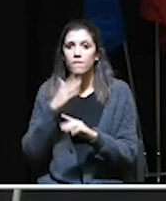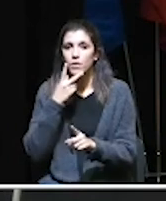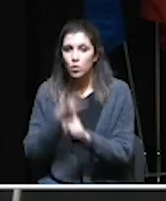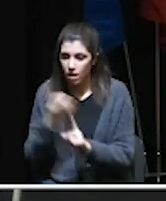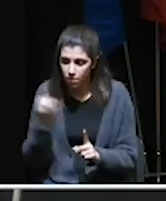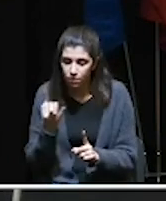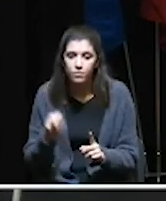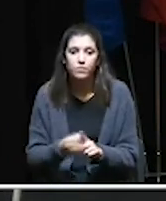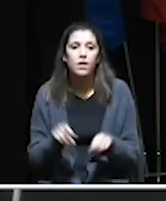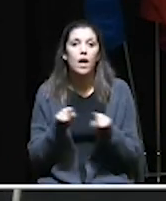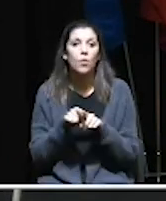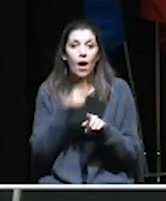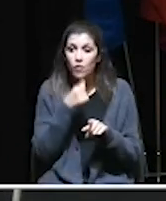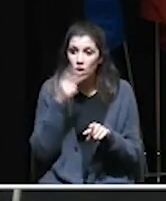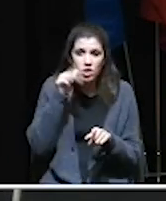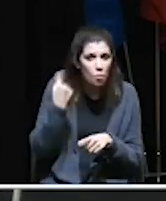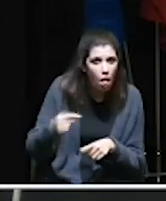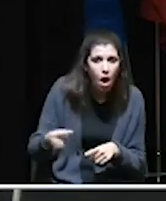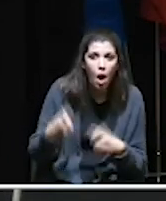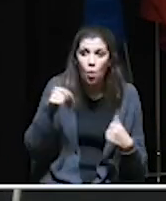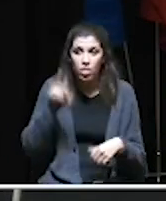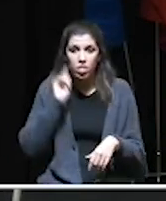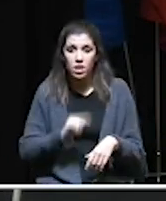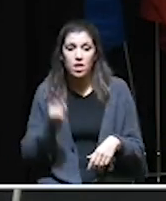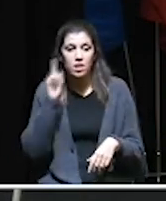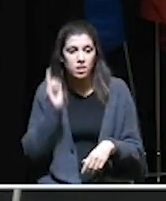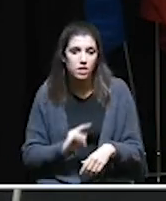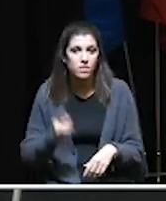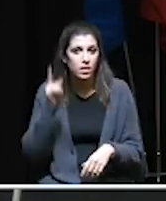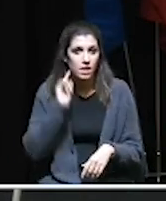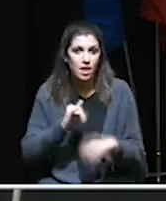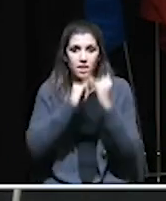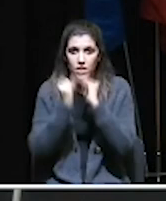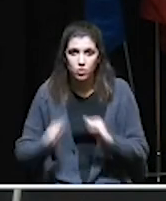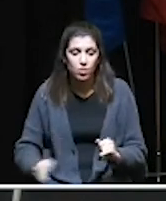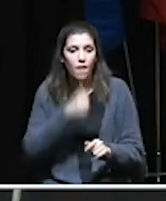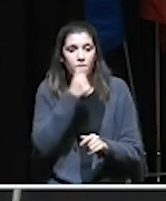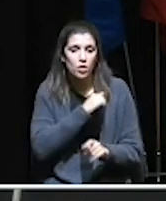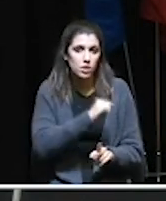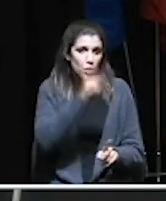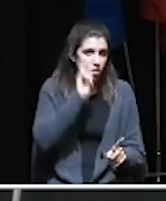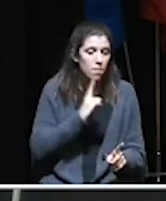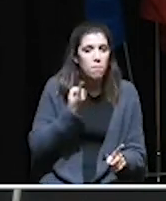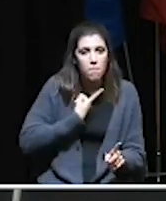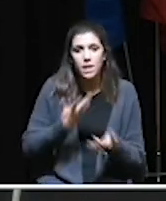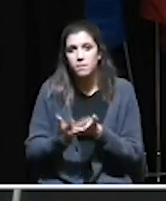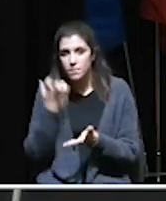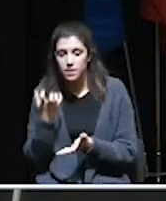no namoro. E, portanto, neste dia, que é o Dia Internacional de Violência contra a Mulher, é necessário salientarmos